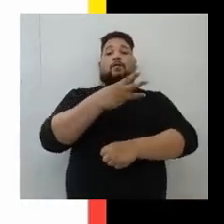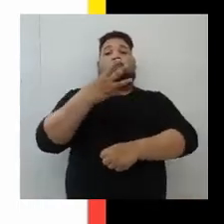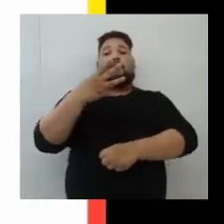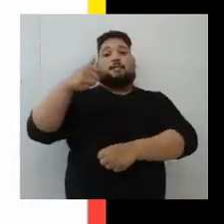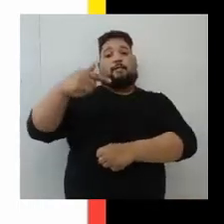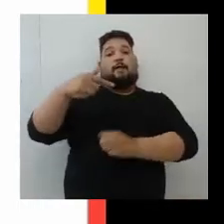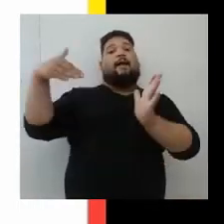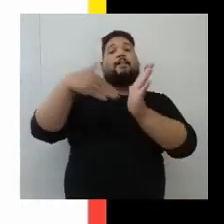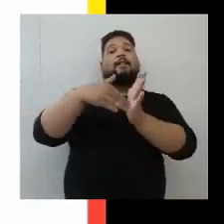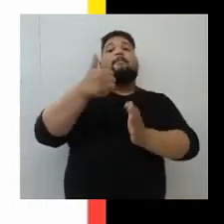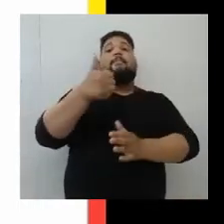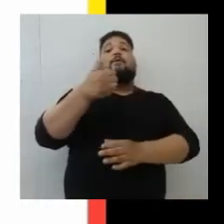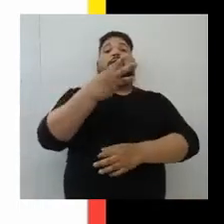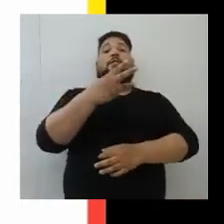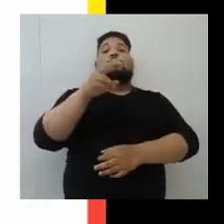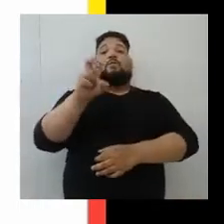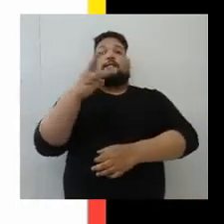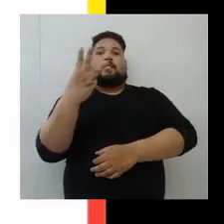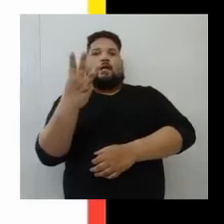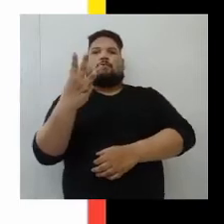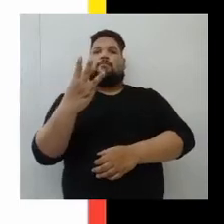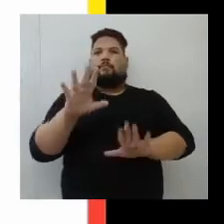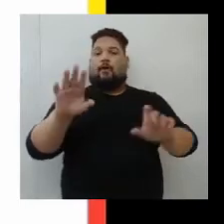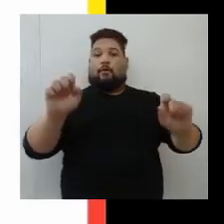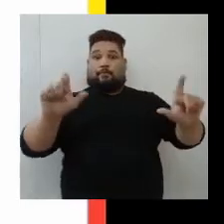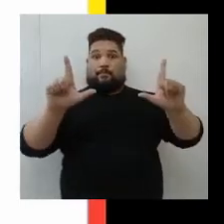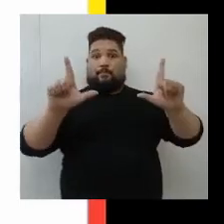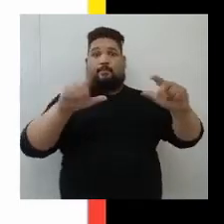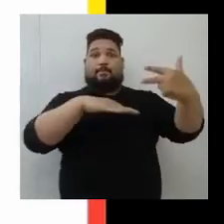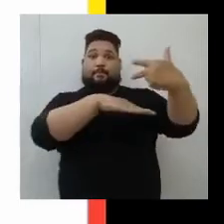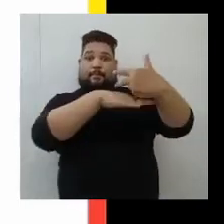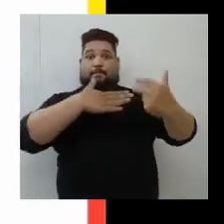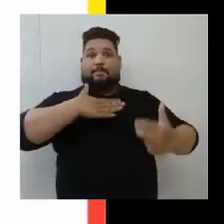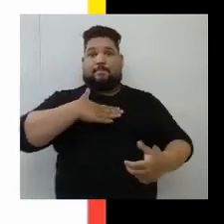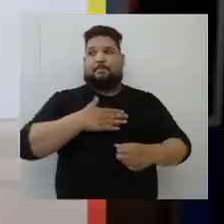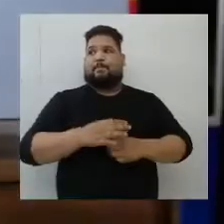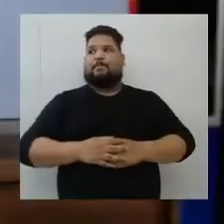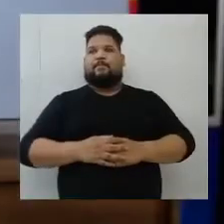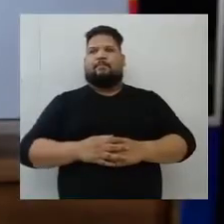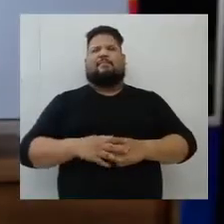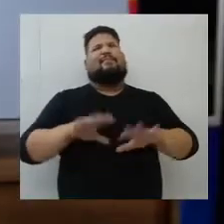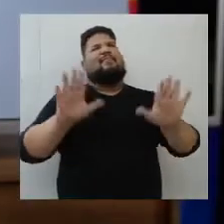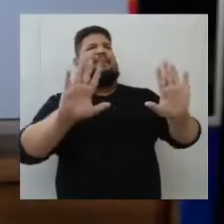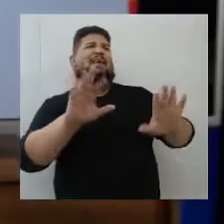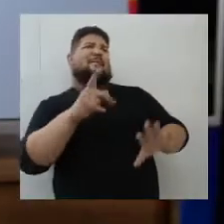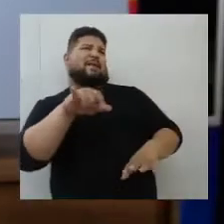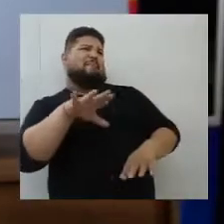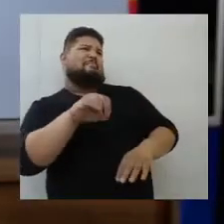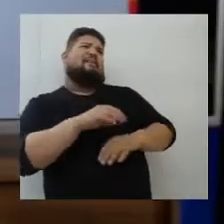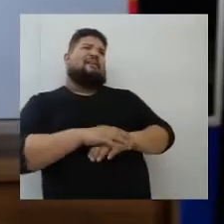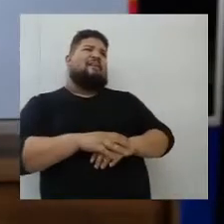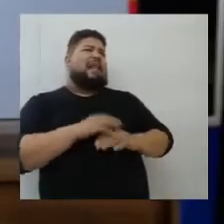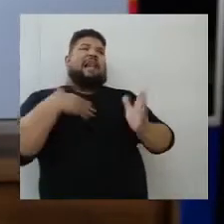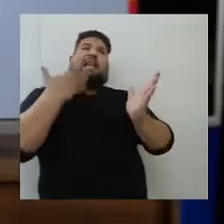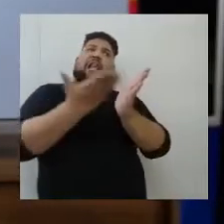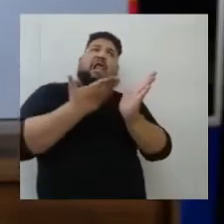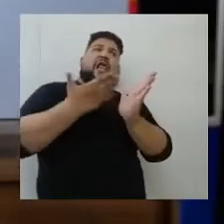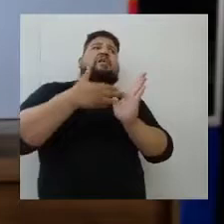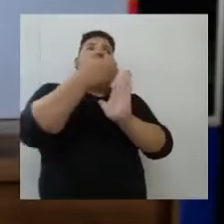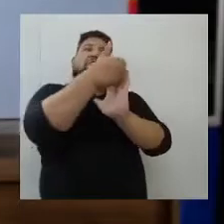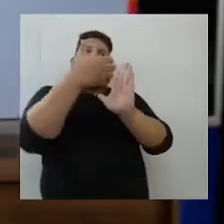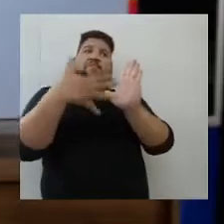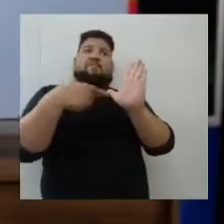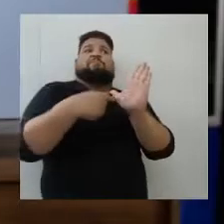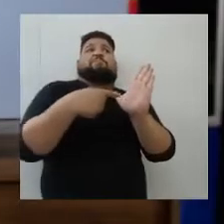e 1353. Volta aqui para mim. Volta para mim. Pimpão, no meu livro de